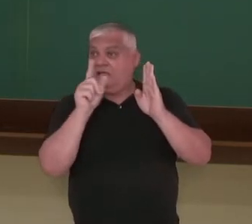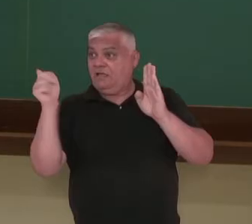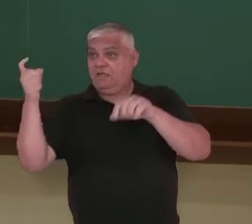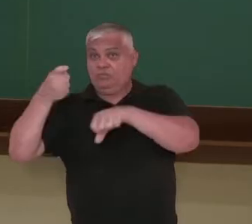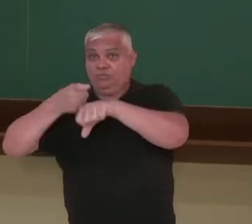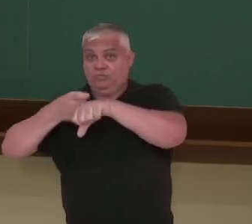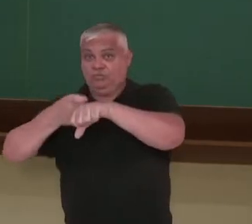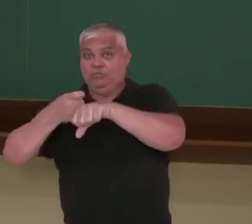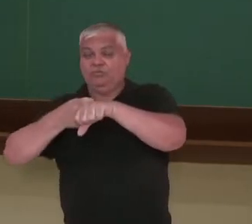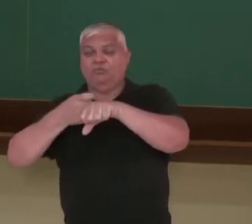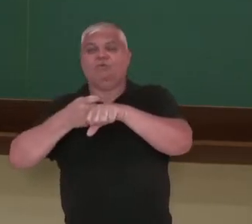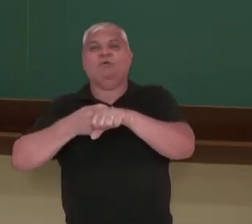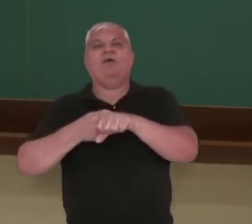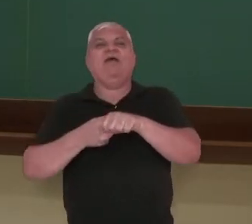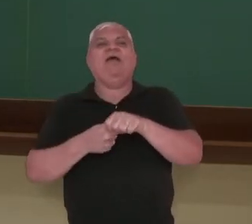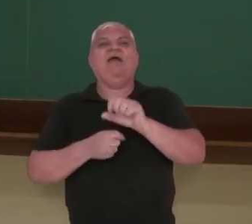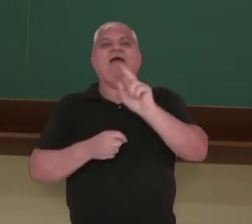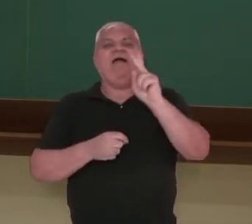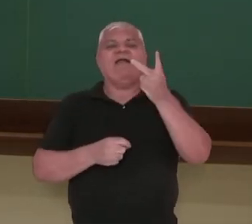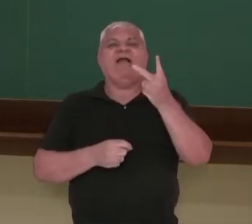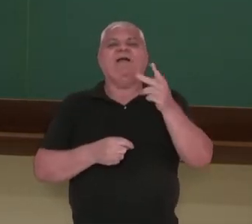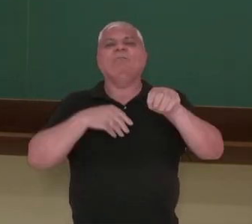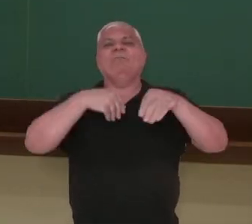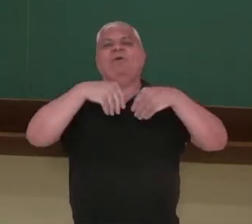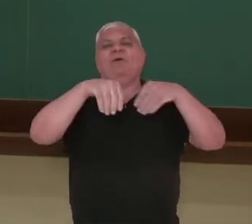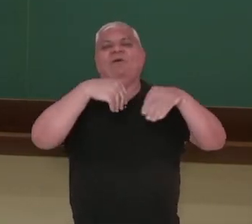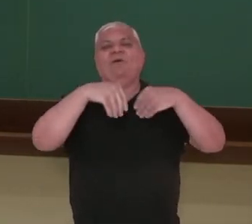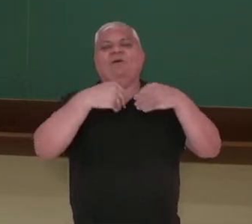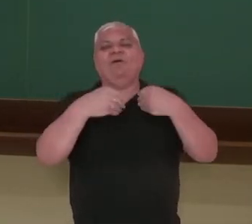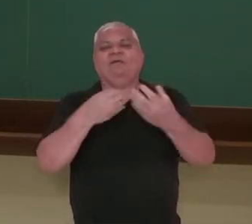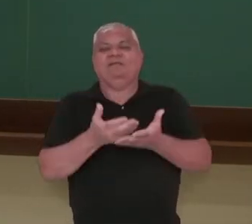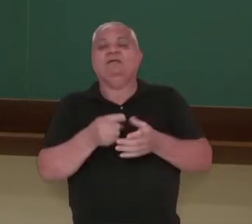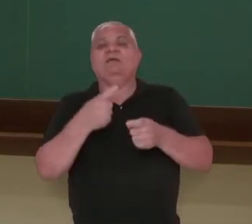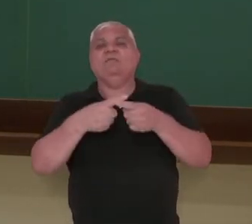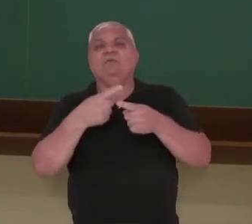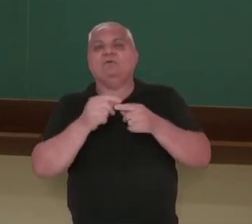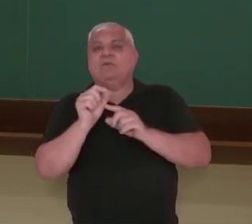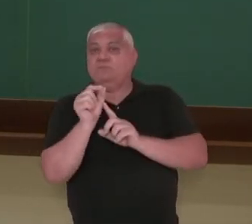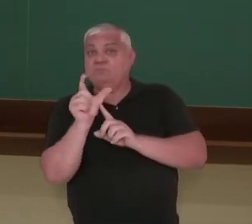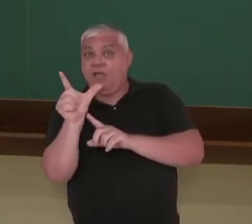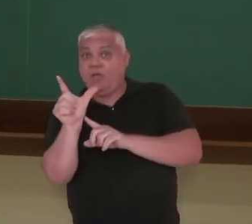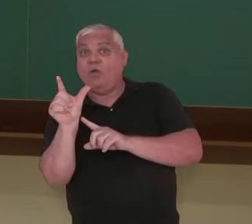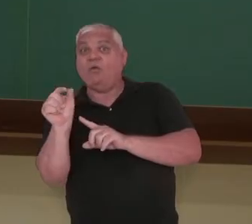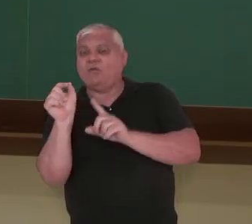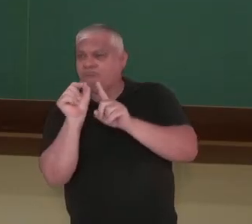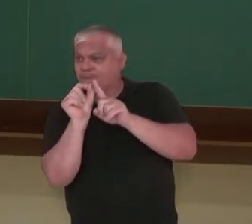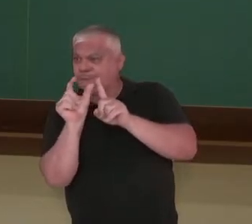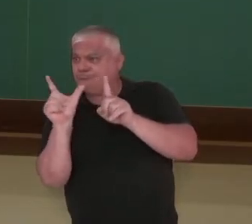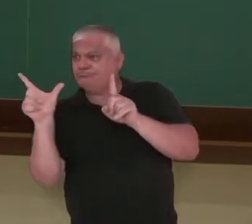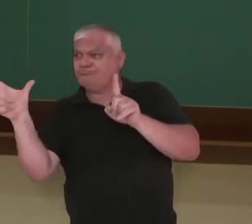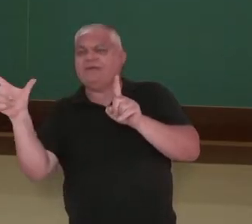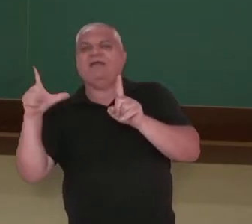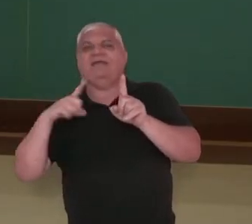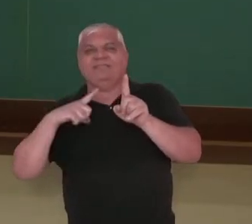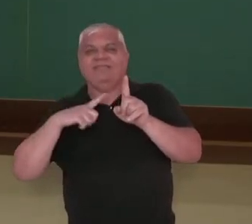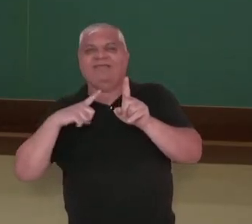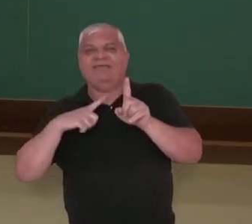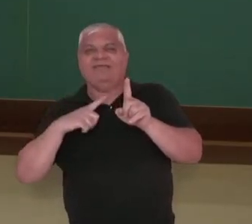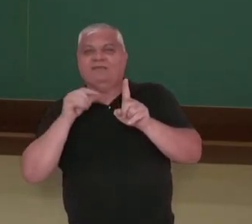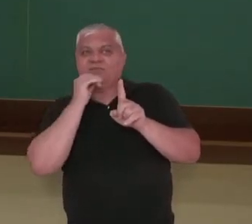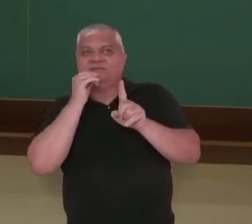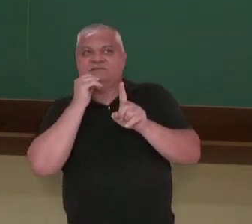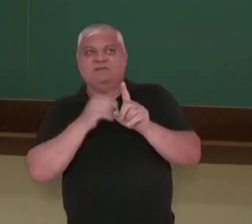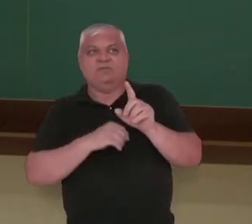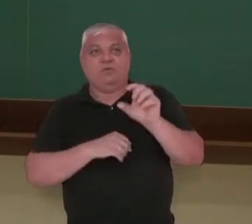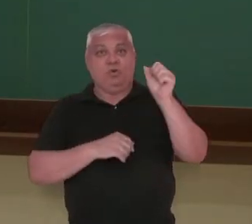lápis B são grafites mais moles. Portanto, quanto maior ou menor o número é a característica do grafite. Ou seja, nós temos aqui uma tabela,